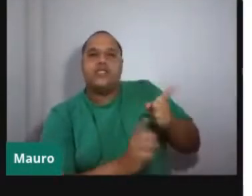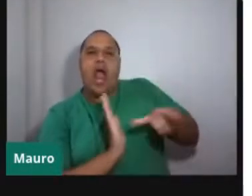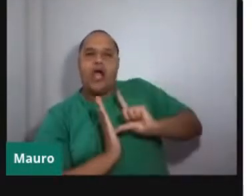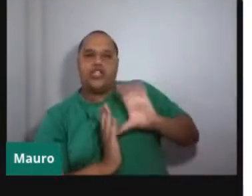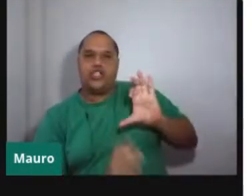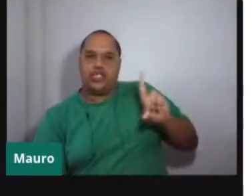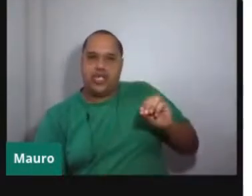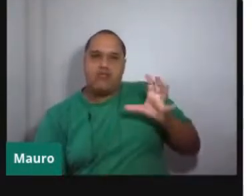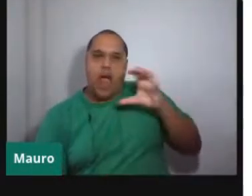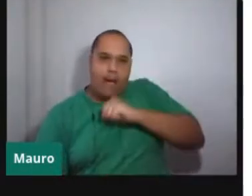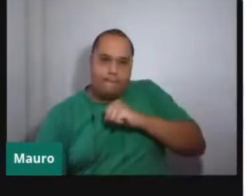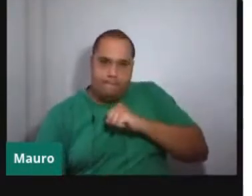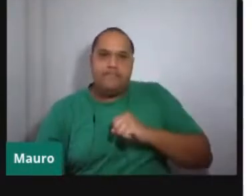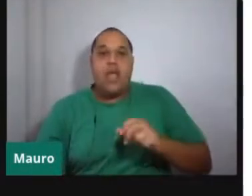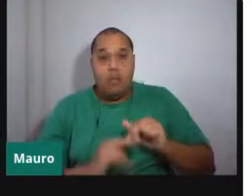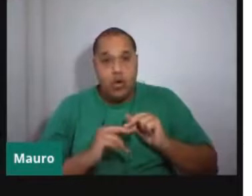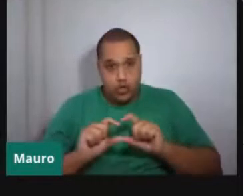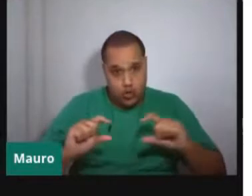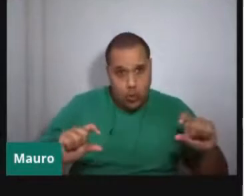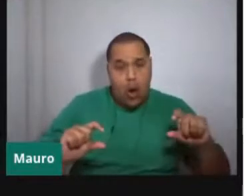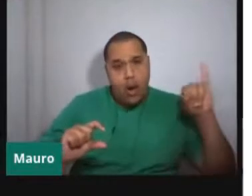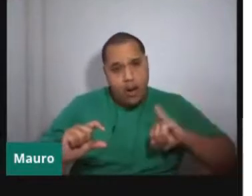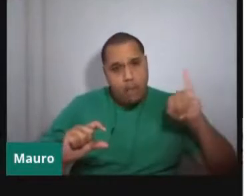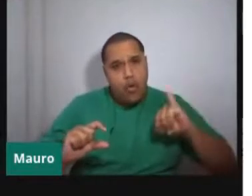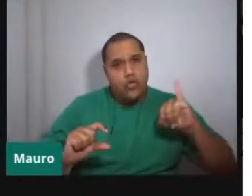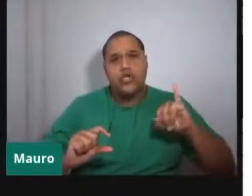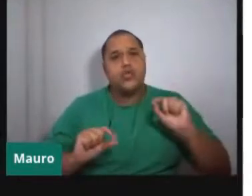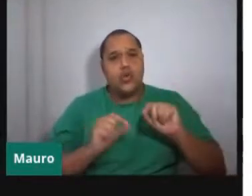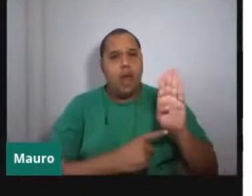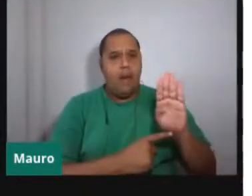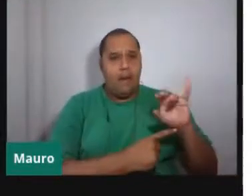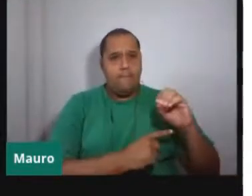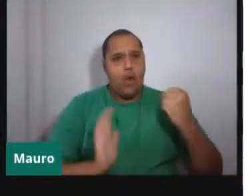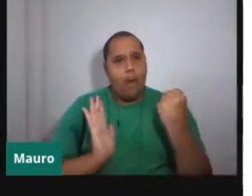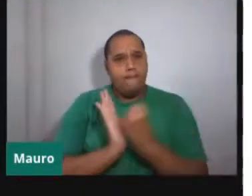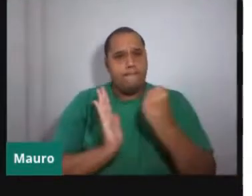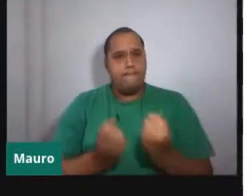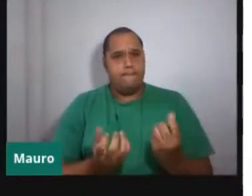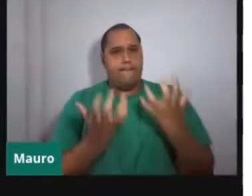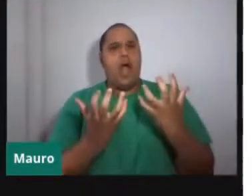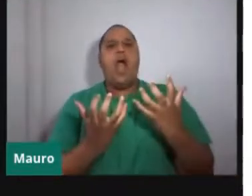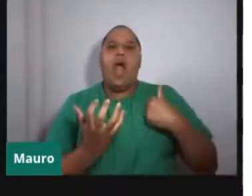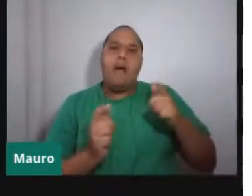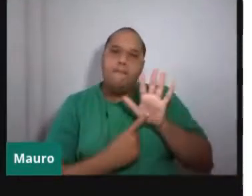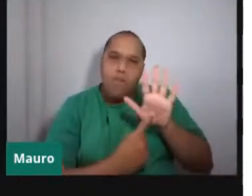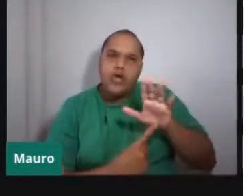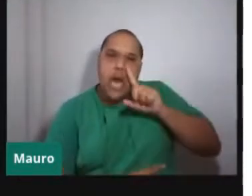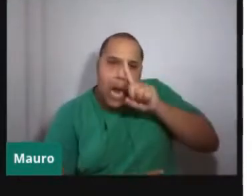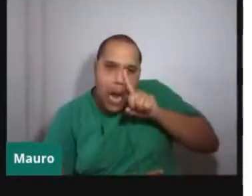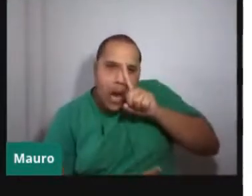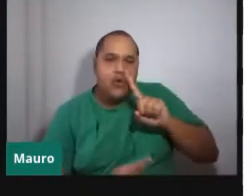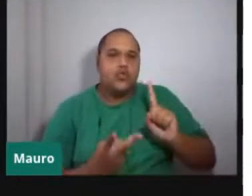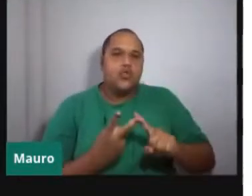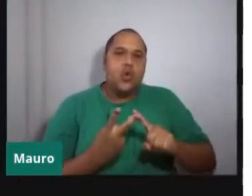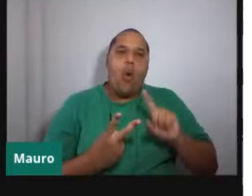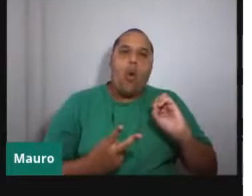né? Eu coloquei: é de extrema importância a detecção de biomarcadores que sinalizem risco ou vulnerabilidade